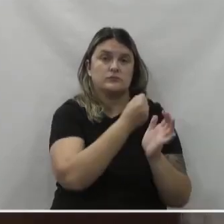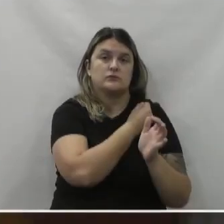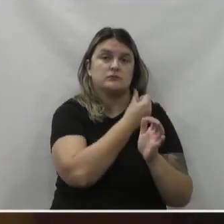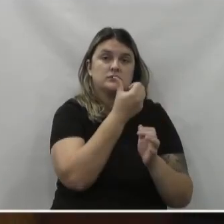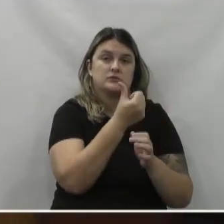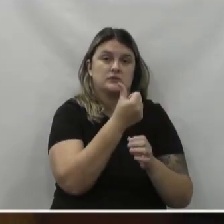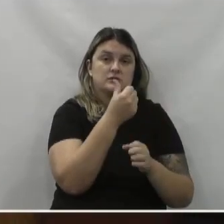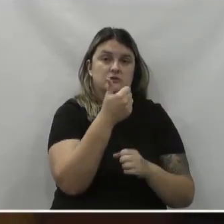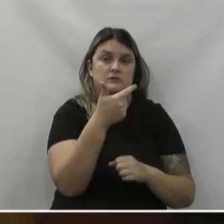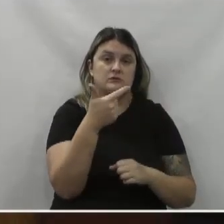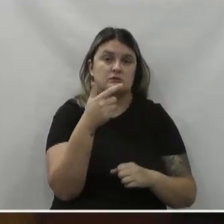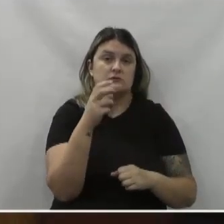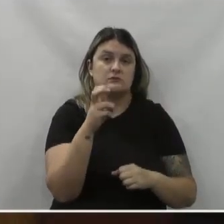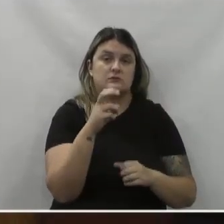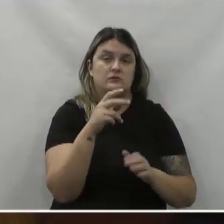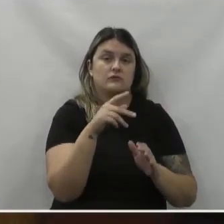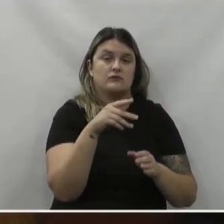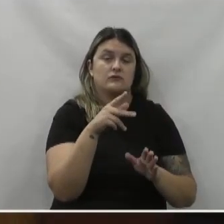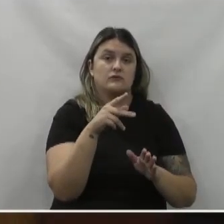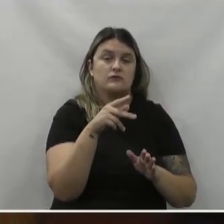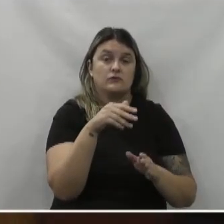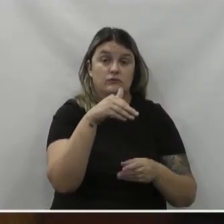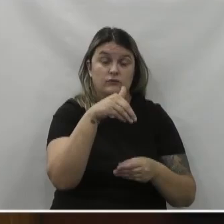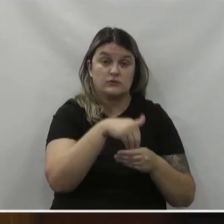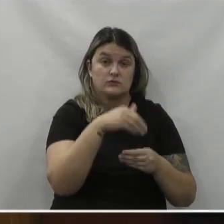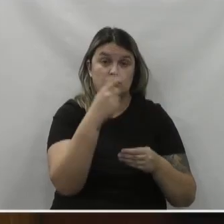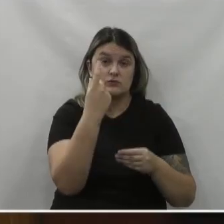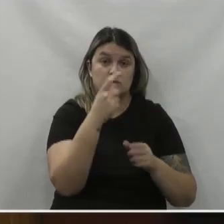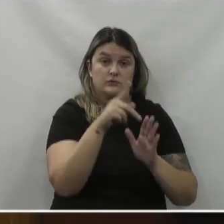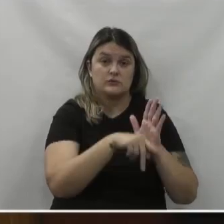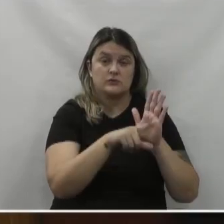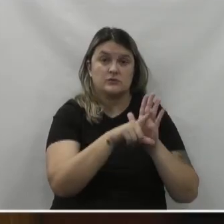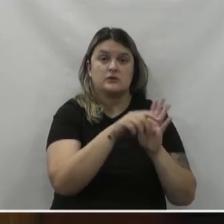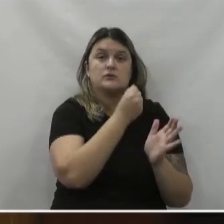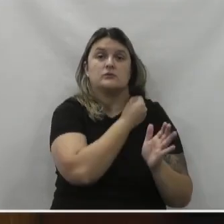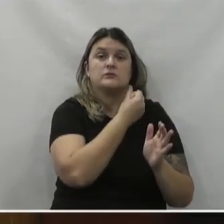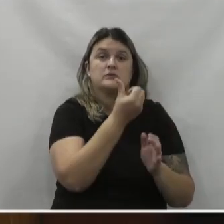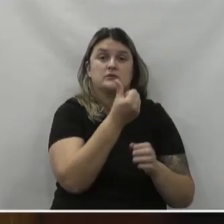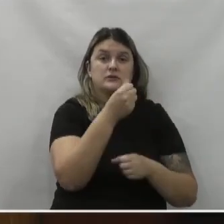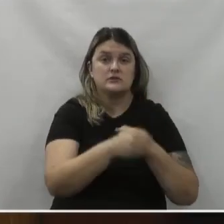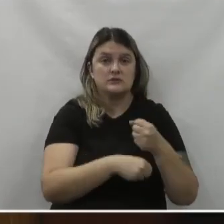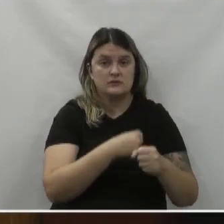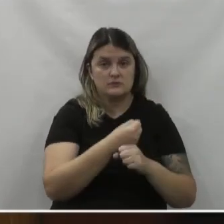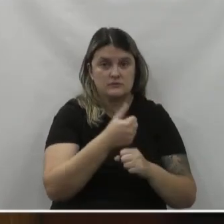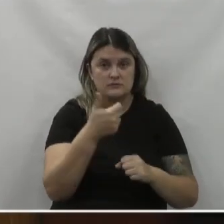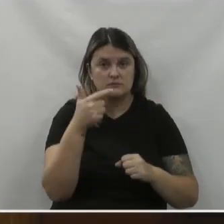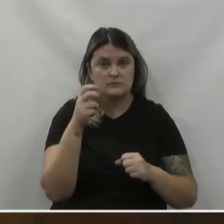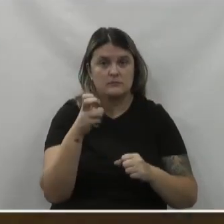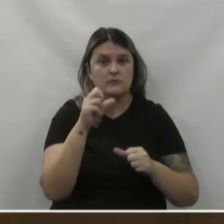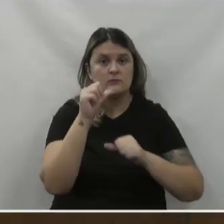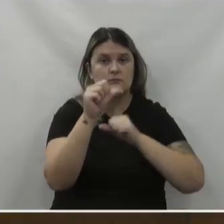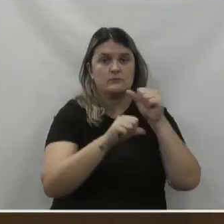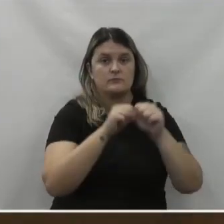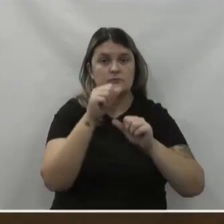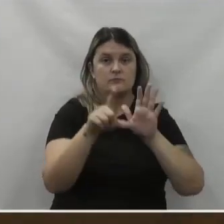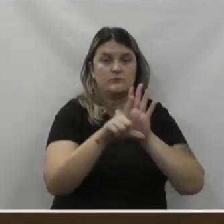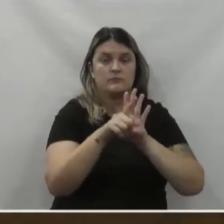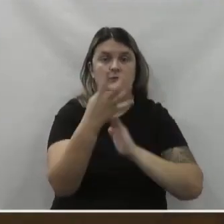6/2025. Votação única do projeto de lei ordinária número 6/2025. Altera a lei